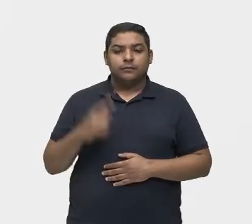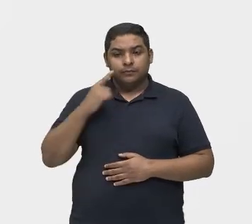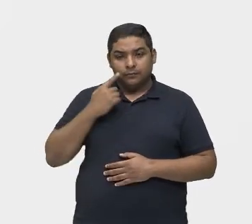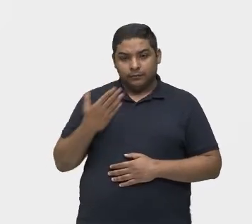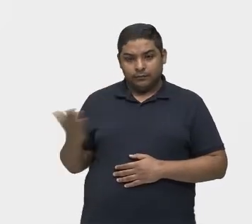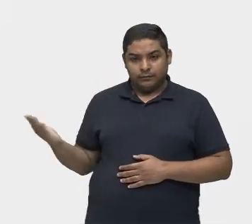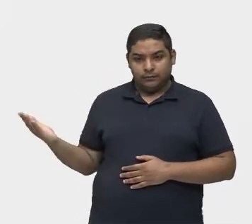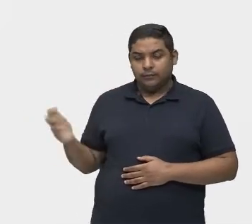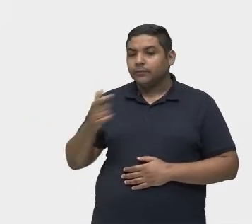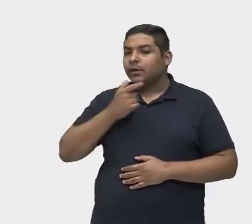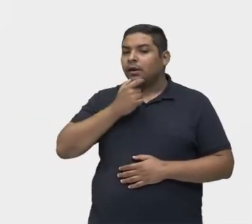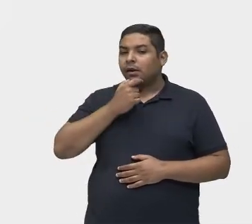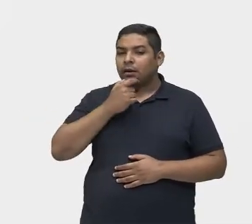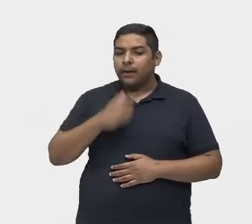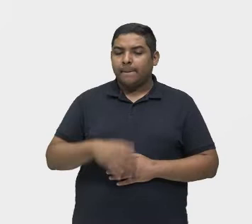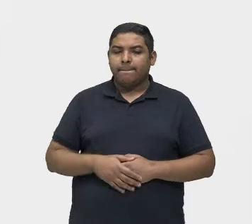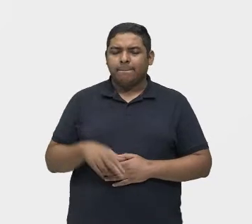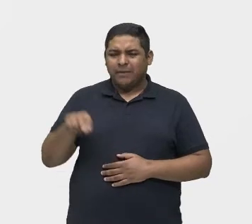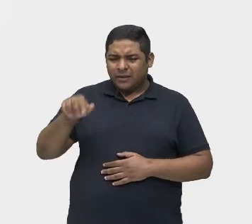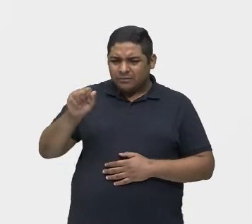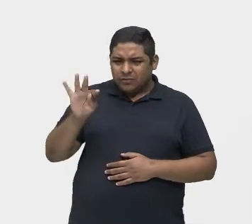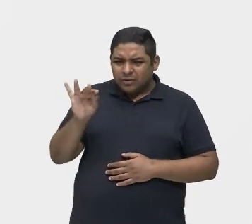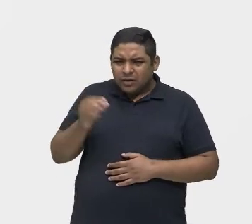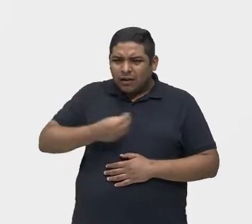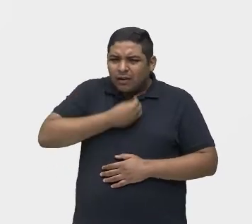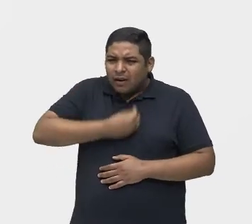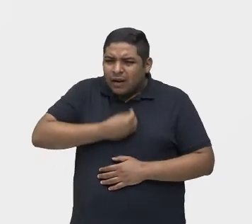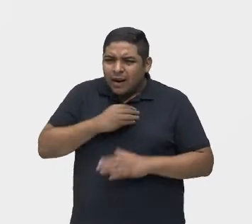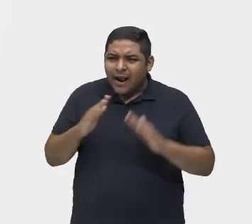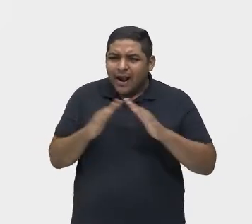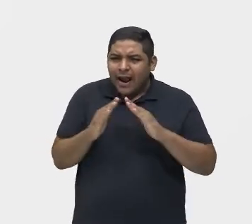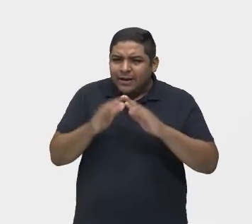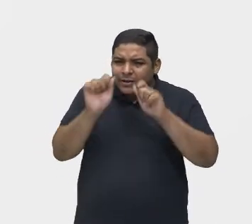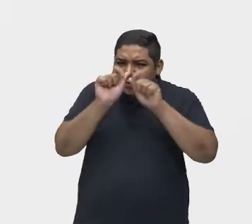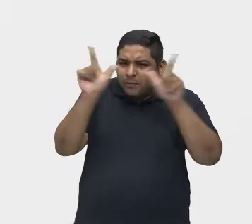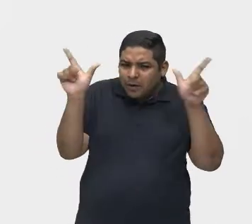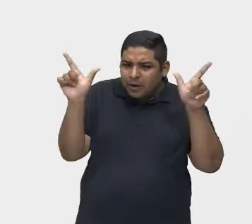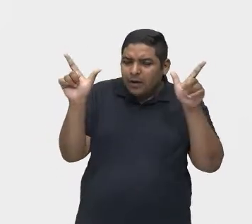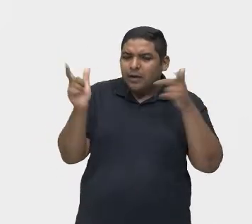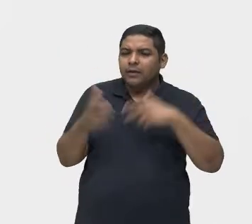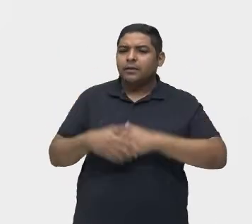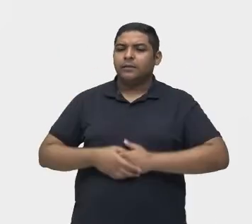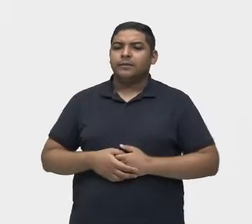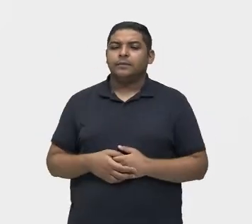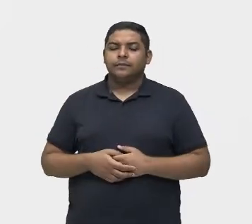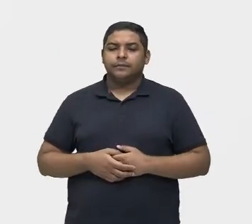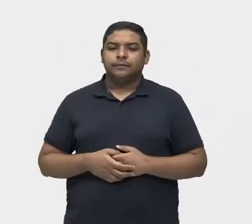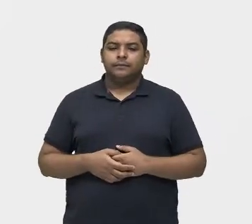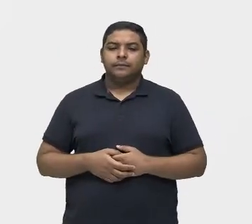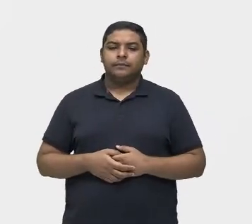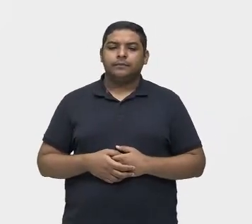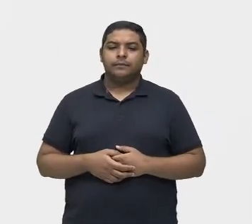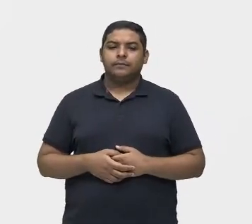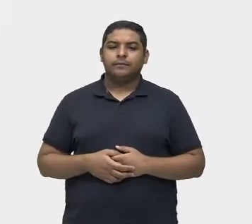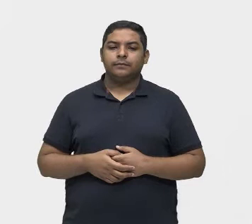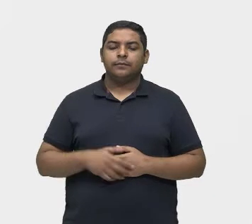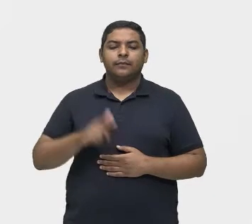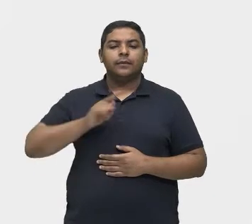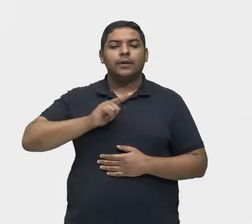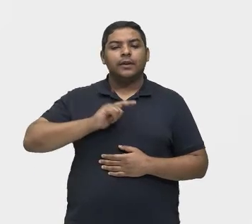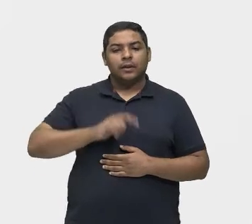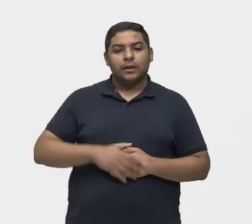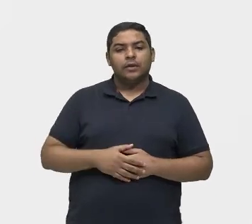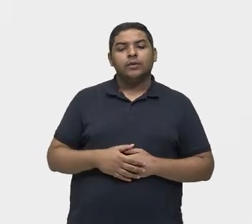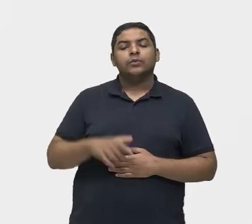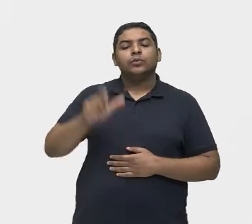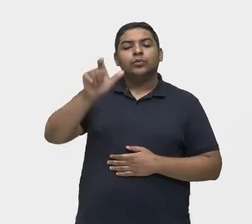Nath estava em casa esta manhã. Então, repare que eu tenho ali a posição, olha só, o verbo to be, aí vem o subject, que é o sujeito, que